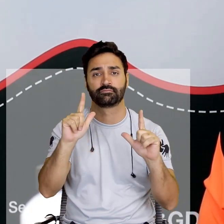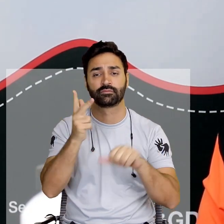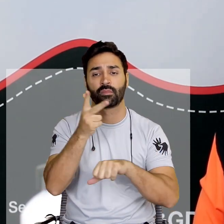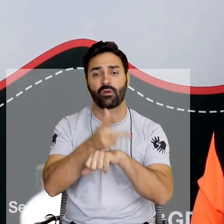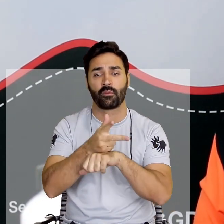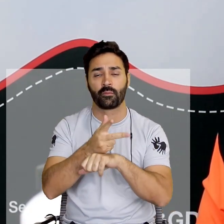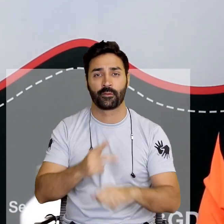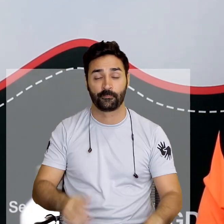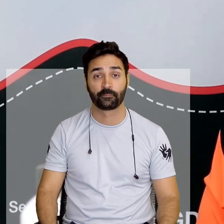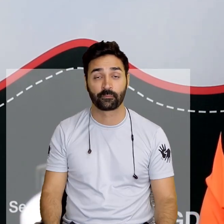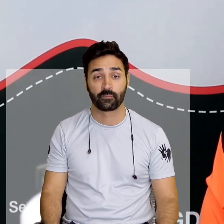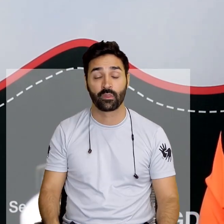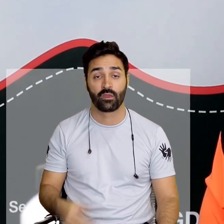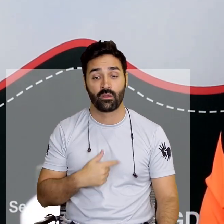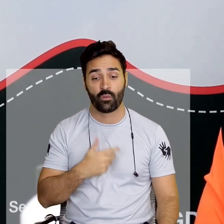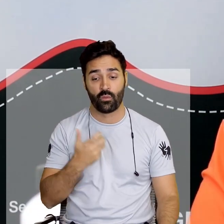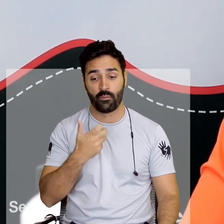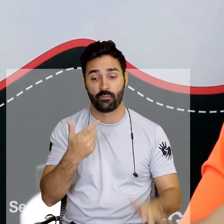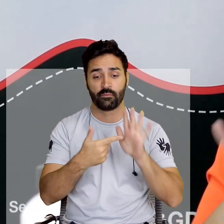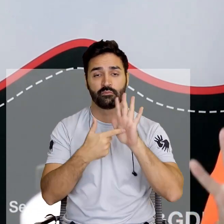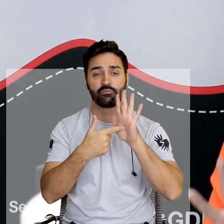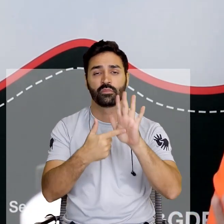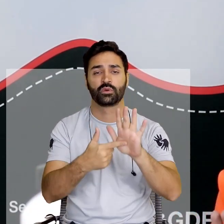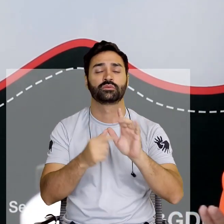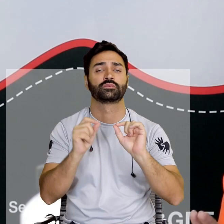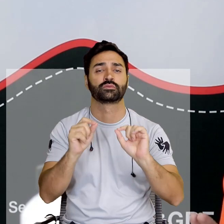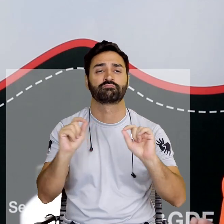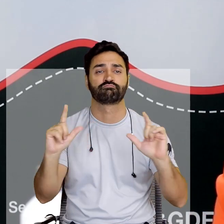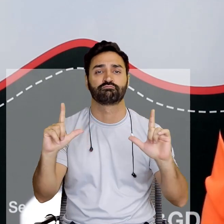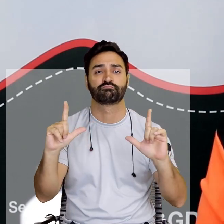Tá bom? Eu vou mostrar aqui pra vocês uma imagem.